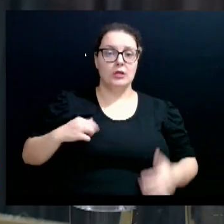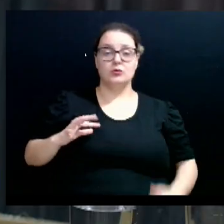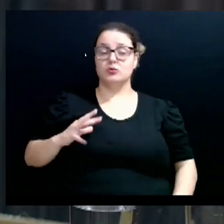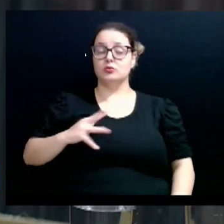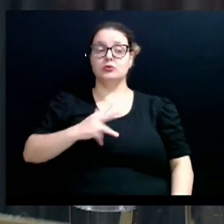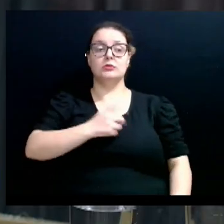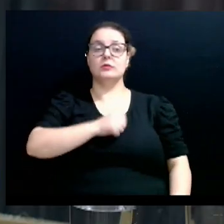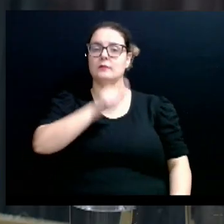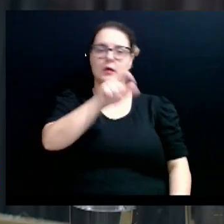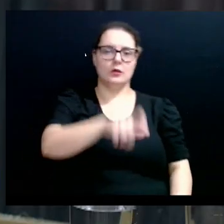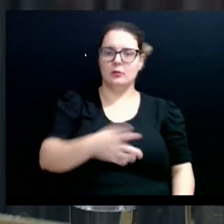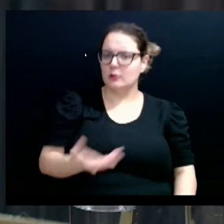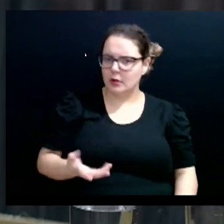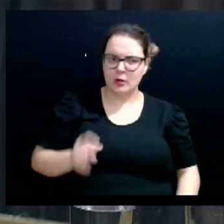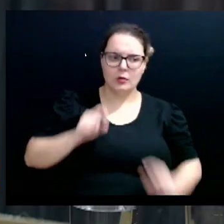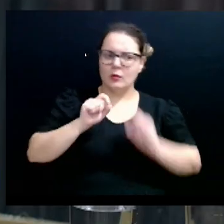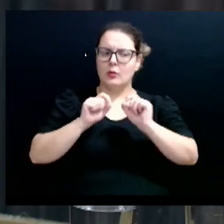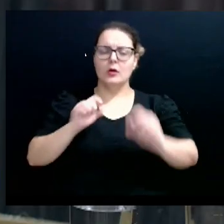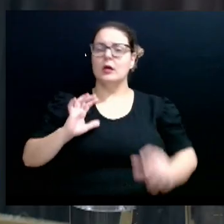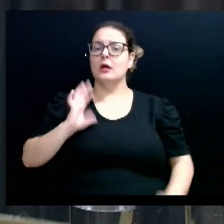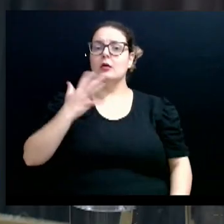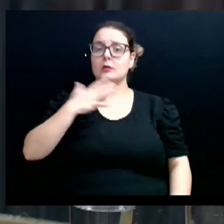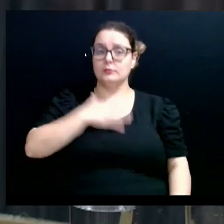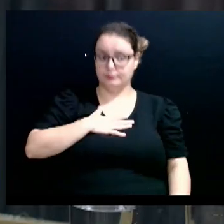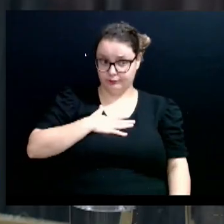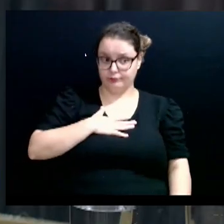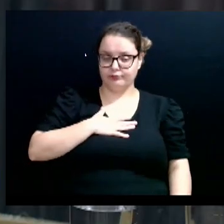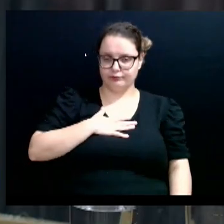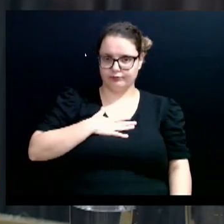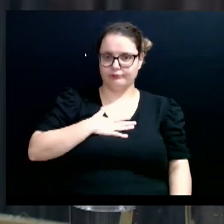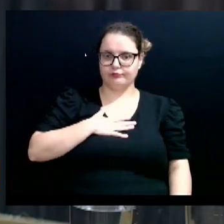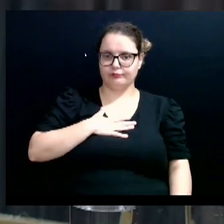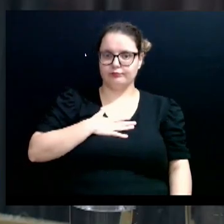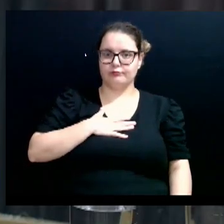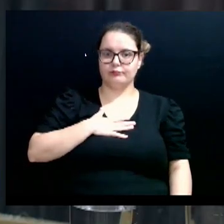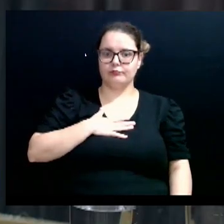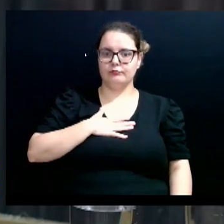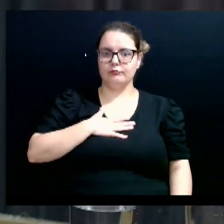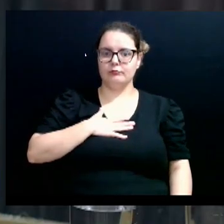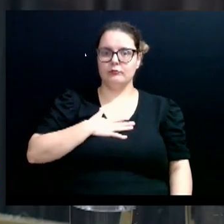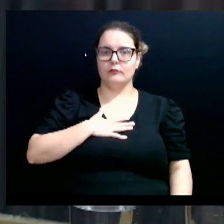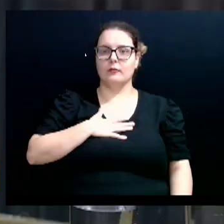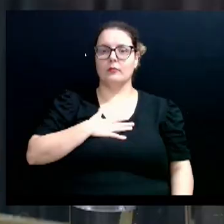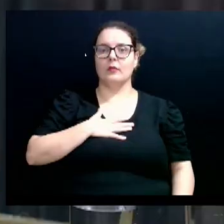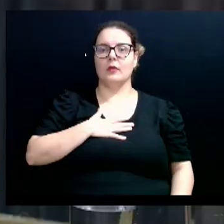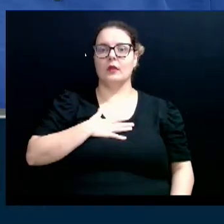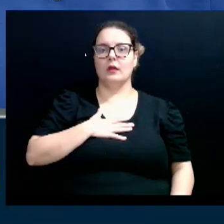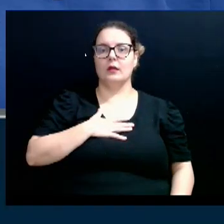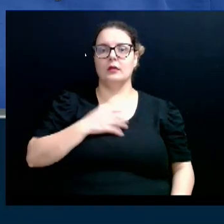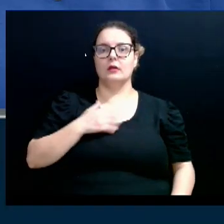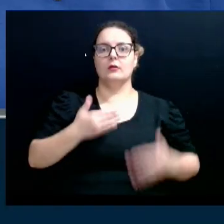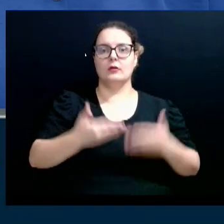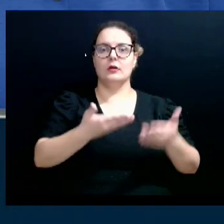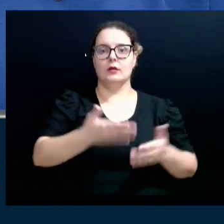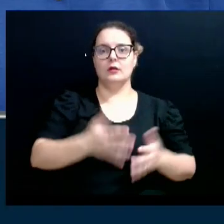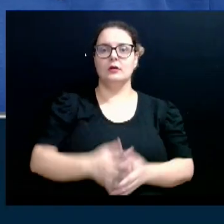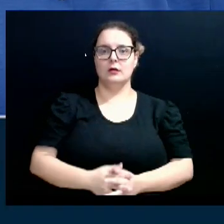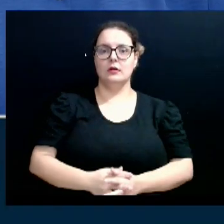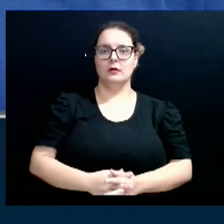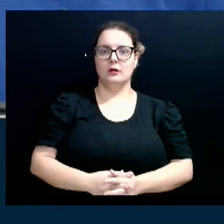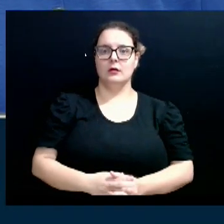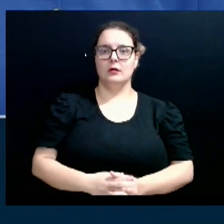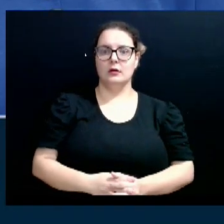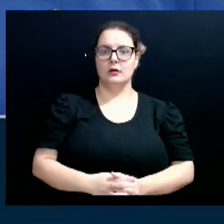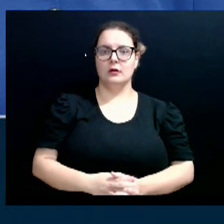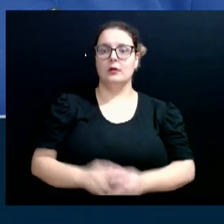que que acontece dentro de mim, né, que eu tenho que estar fora cuidando do É, outro. Excelente, pode falar,